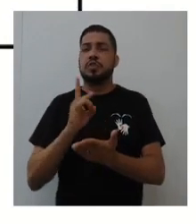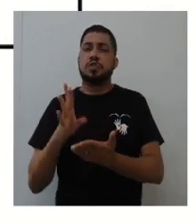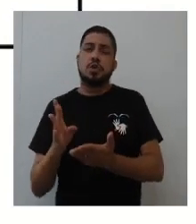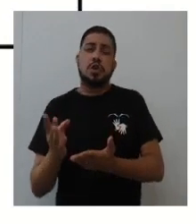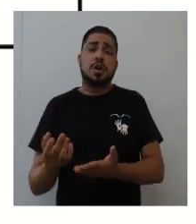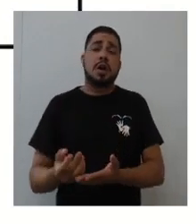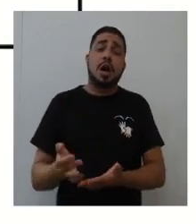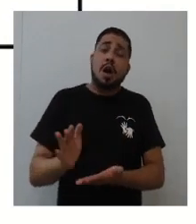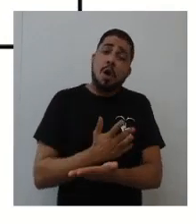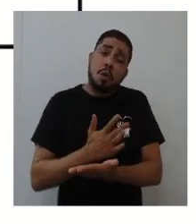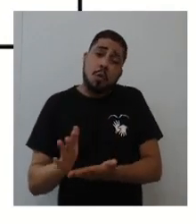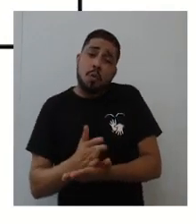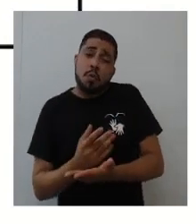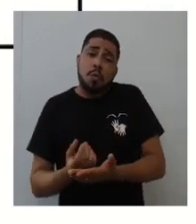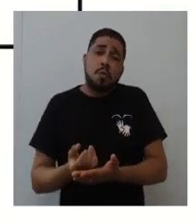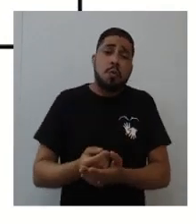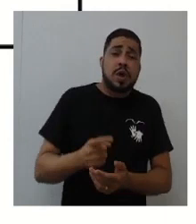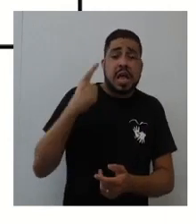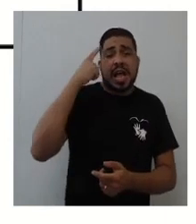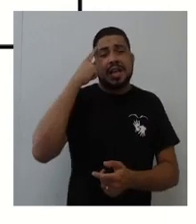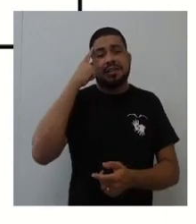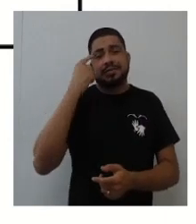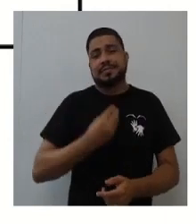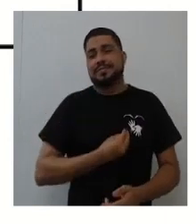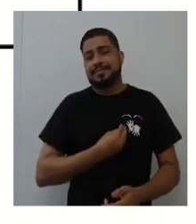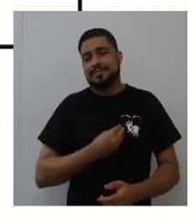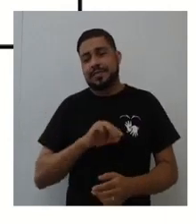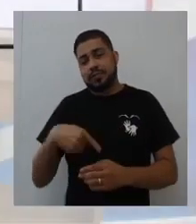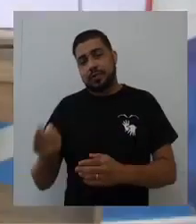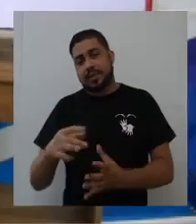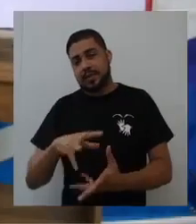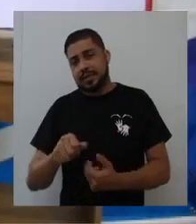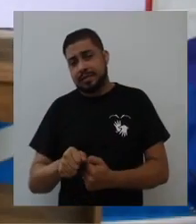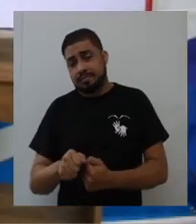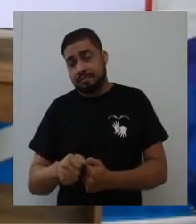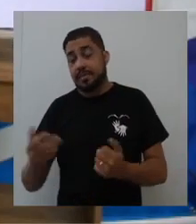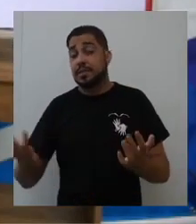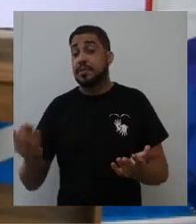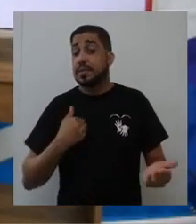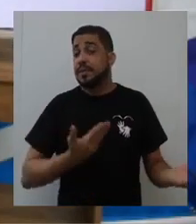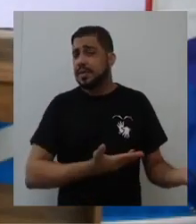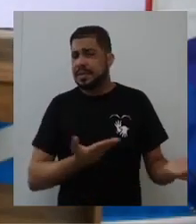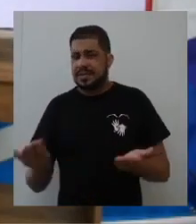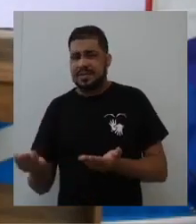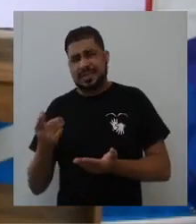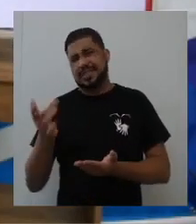algumas suposições de vida fora da Terra. E aí eu queria convidar vocês, porque